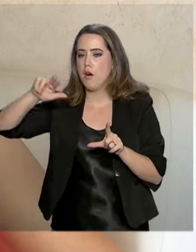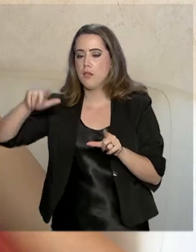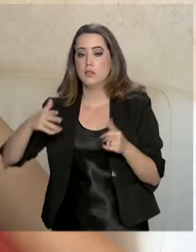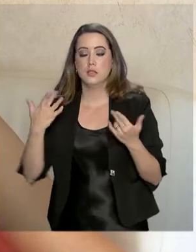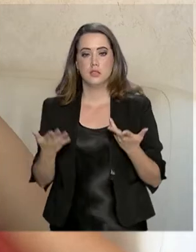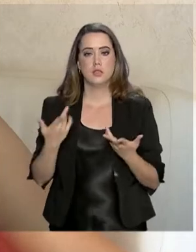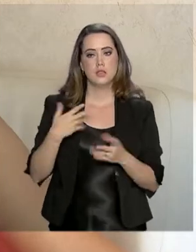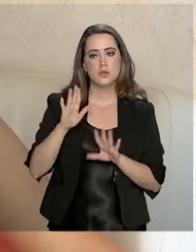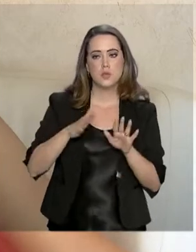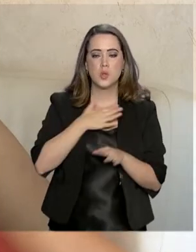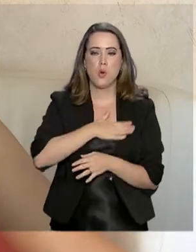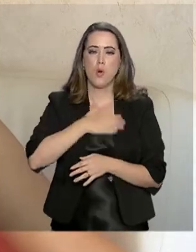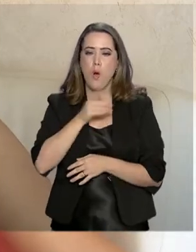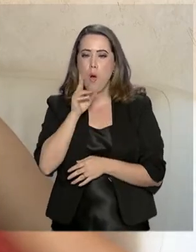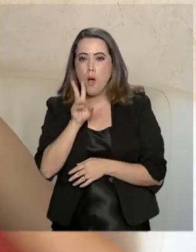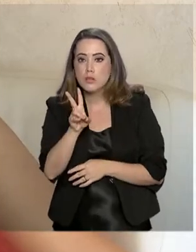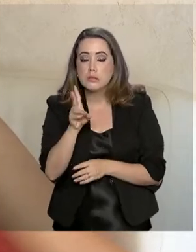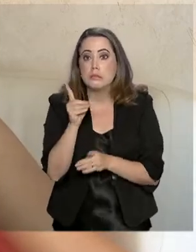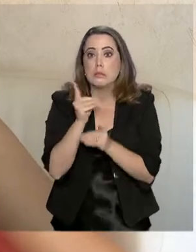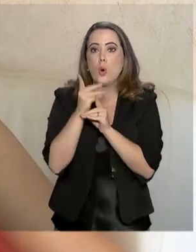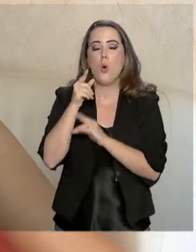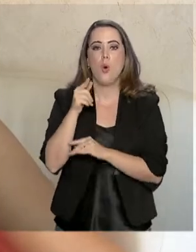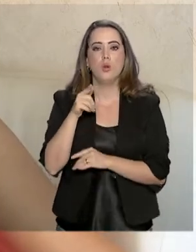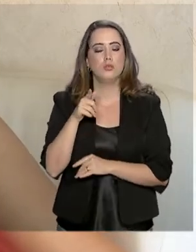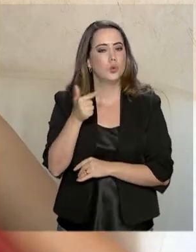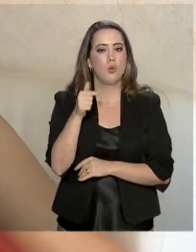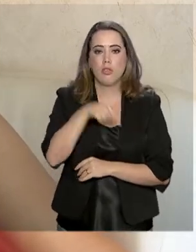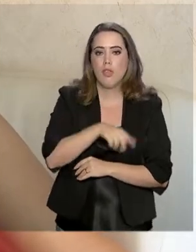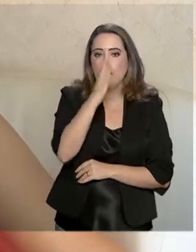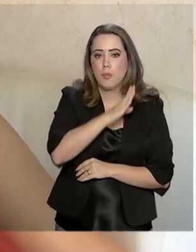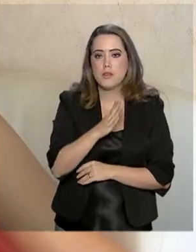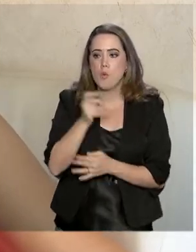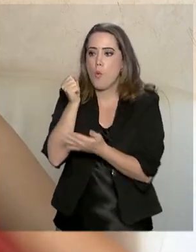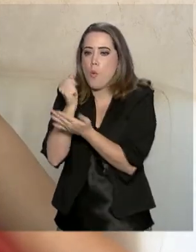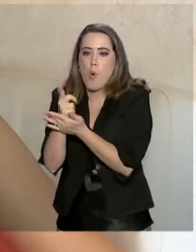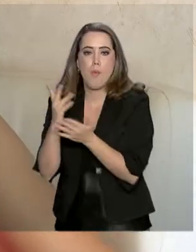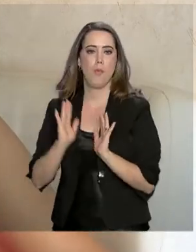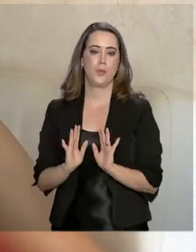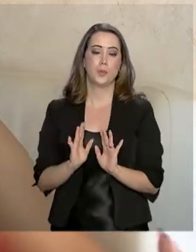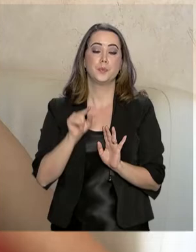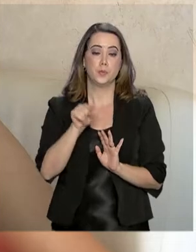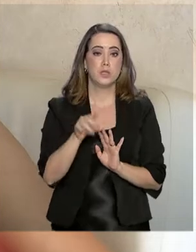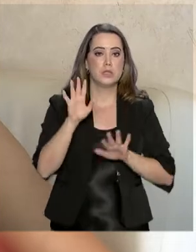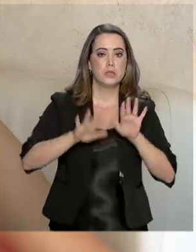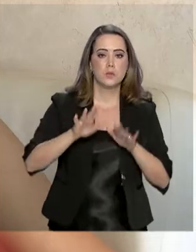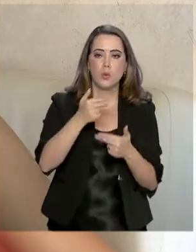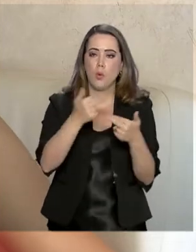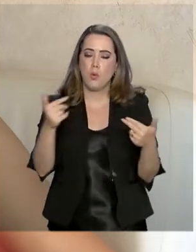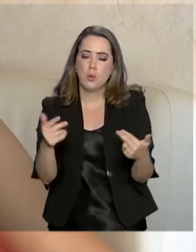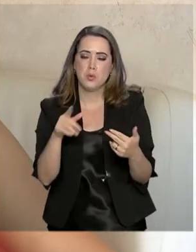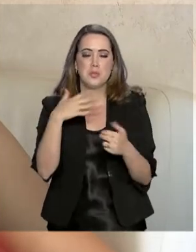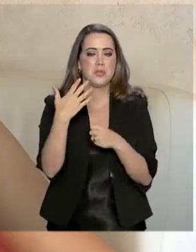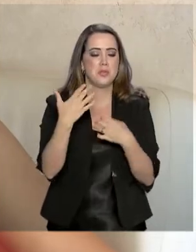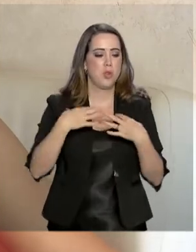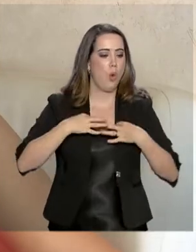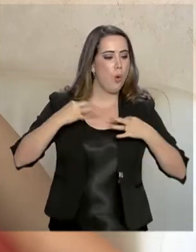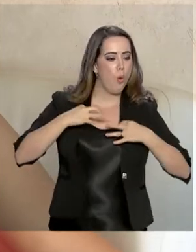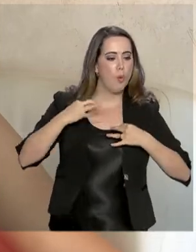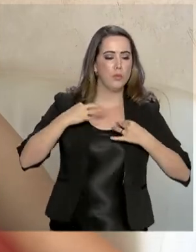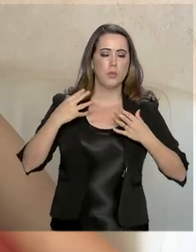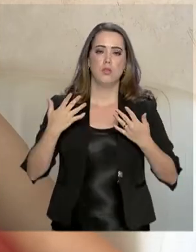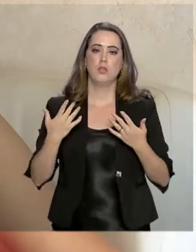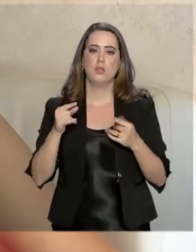aquele produto inusitado que a gente não encontra aqui. Eu costumo comprar acessórios, roupas,